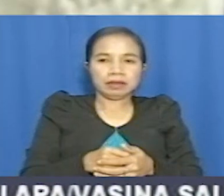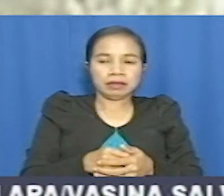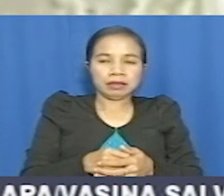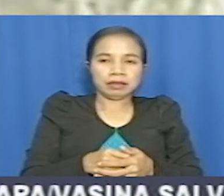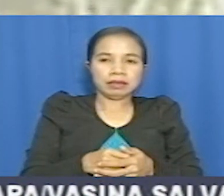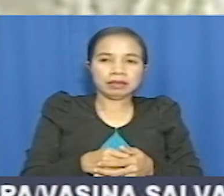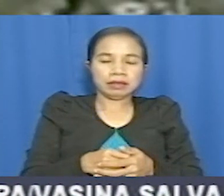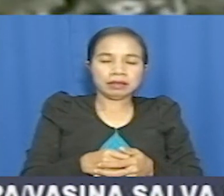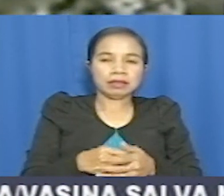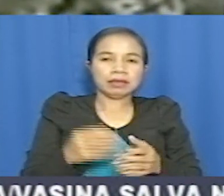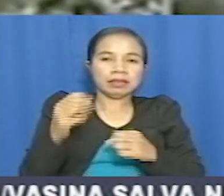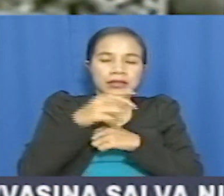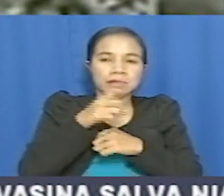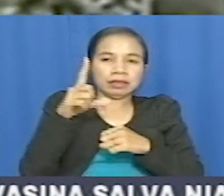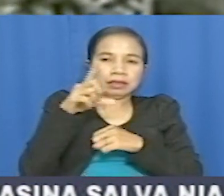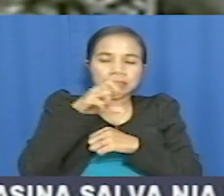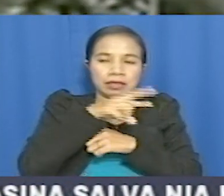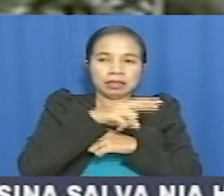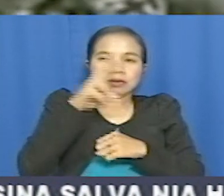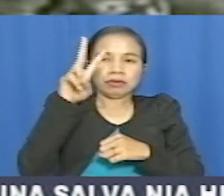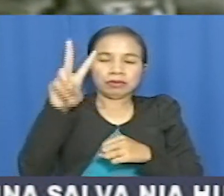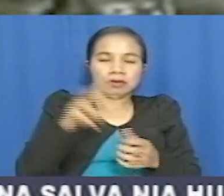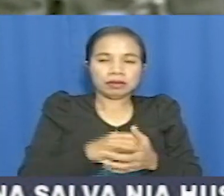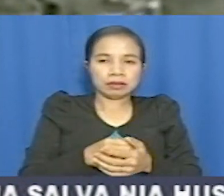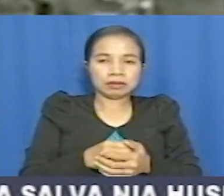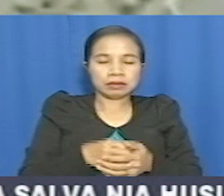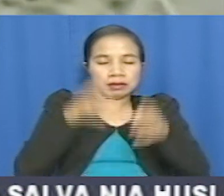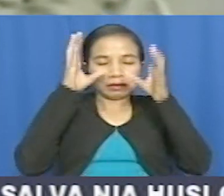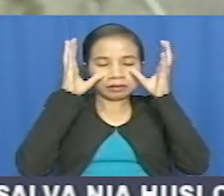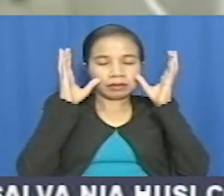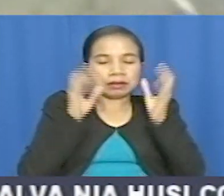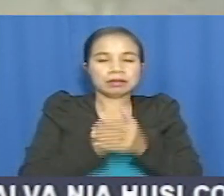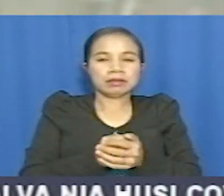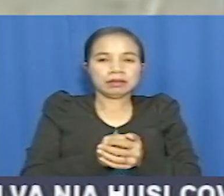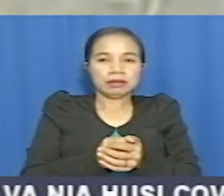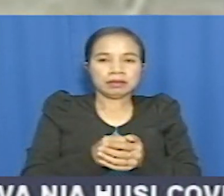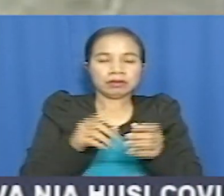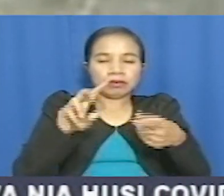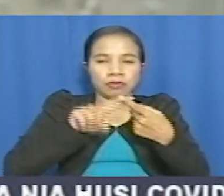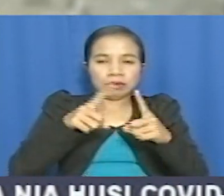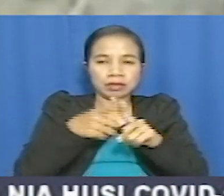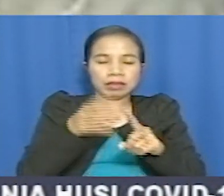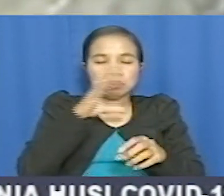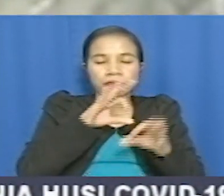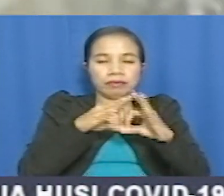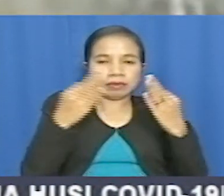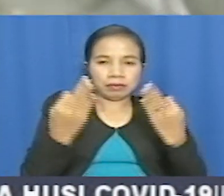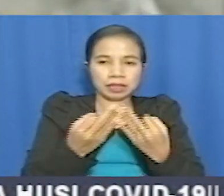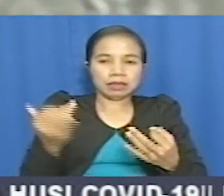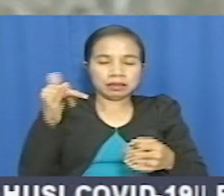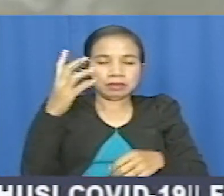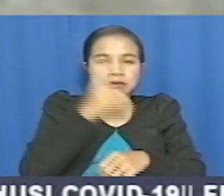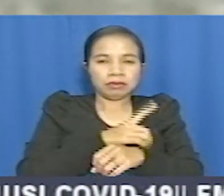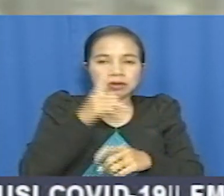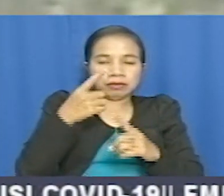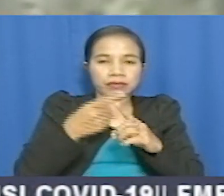região 2. Situação tristeza, a fala um colega no família Sira, e a lorong ida fulan janeiro,